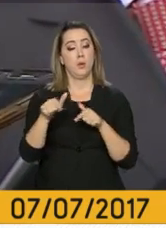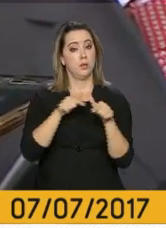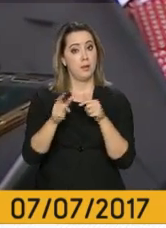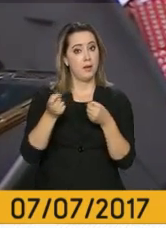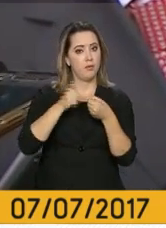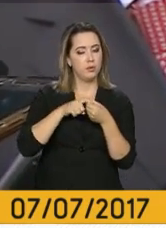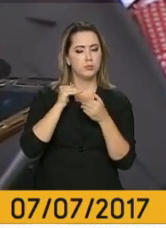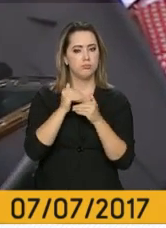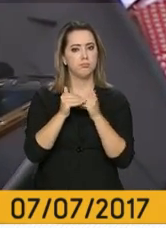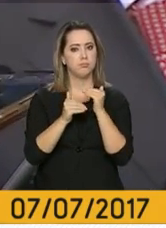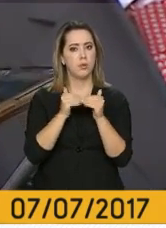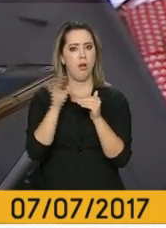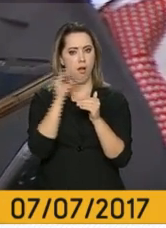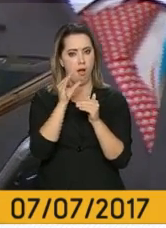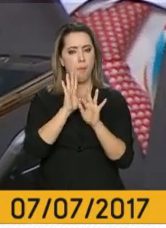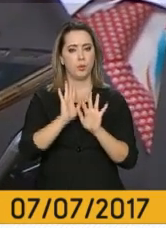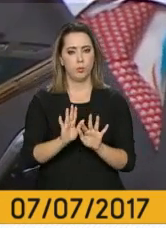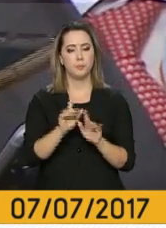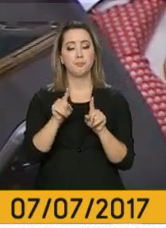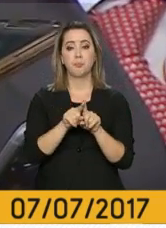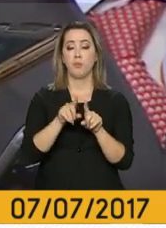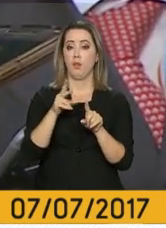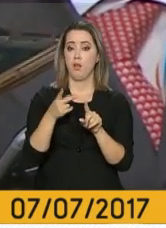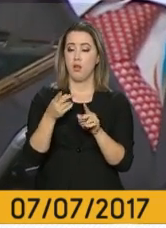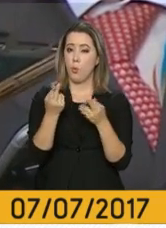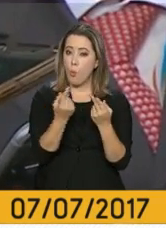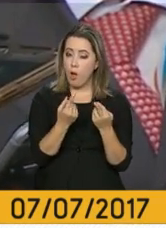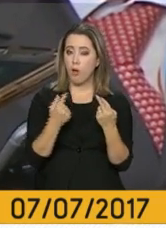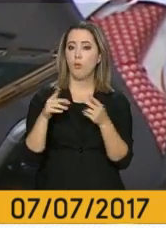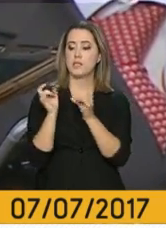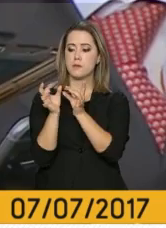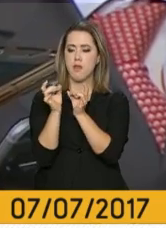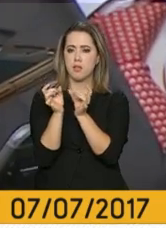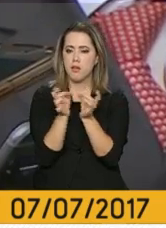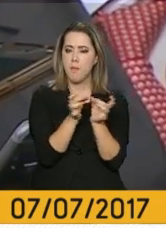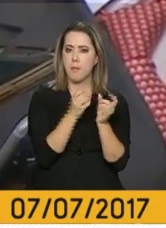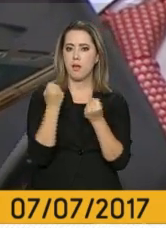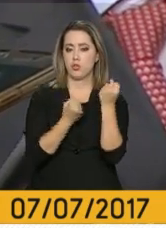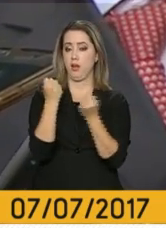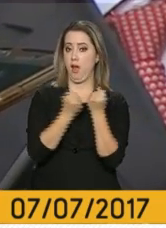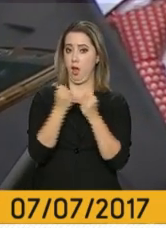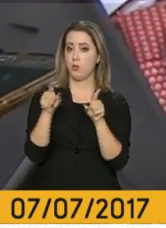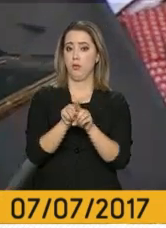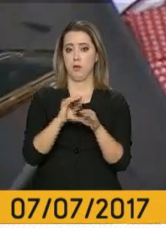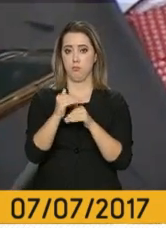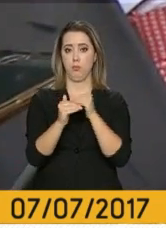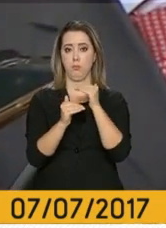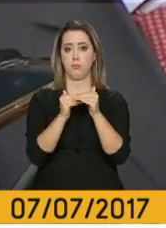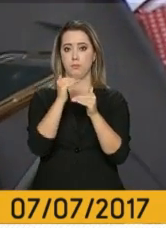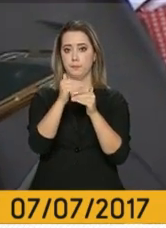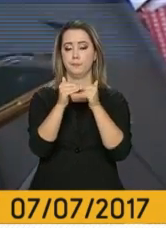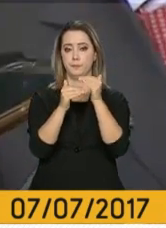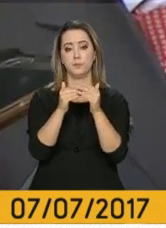voltando com certa até rapidez, de igual maneira as vendas, especialmente de veículos, aumentando, não é?